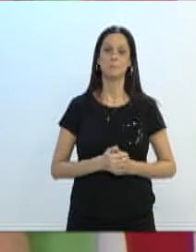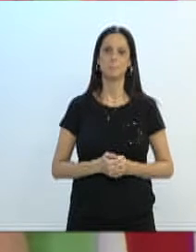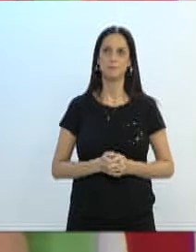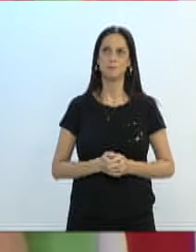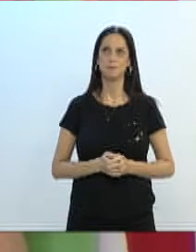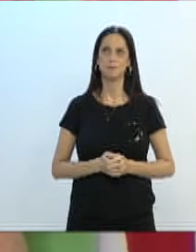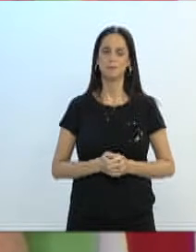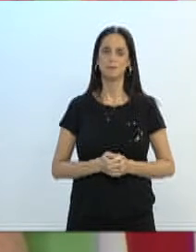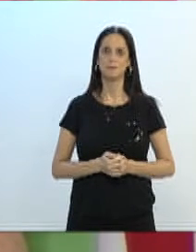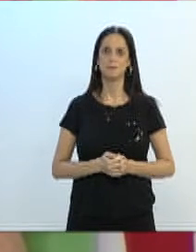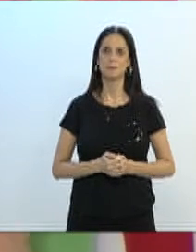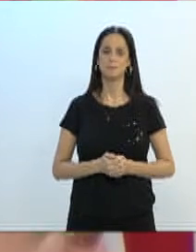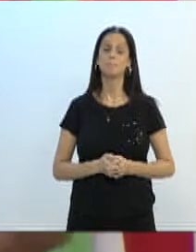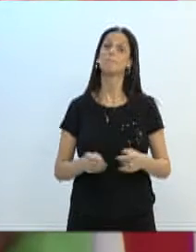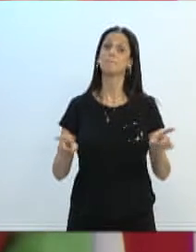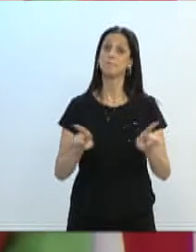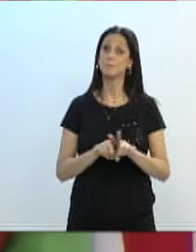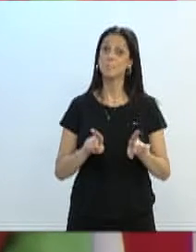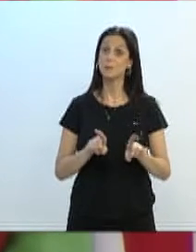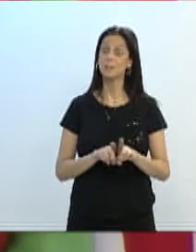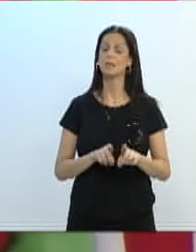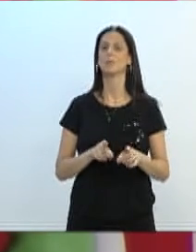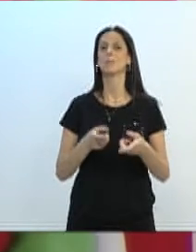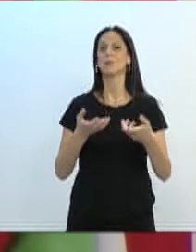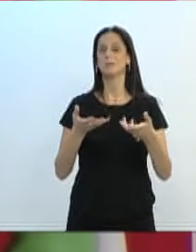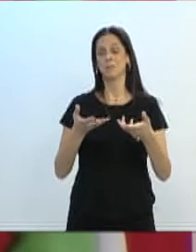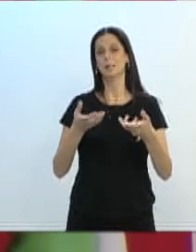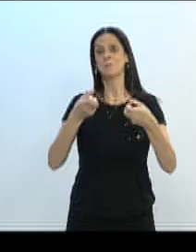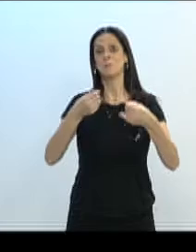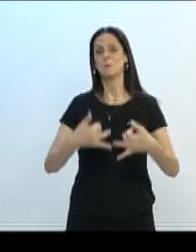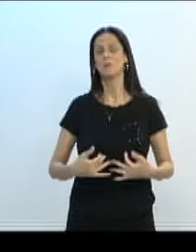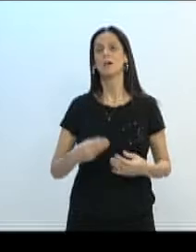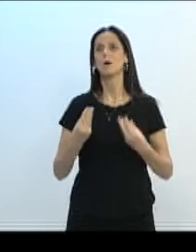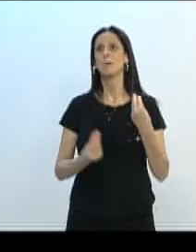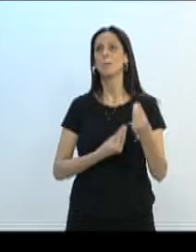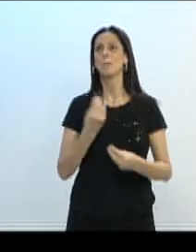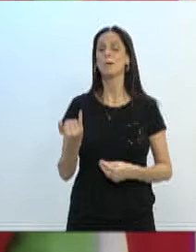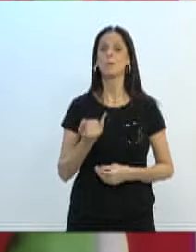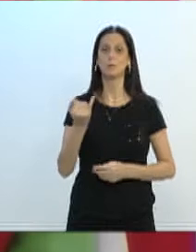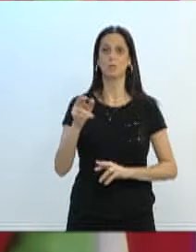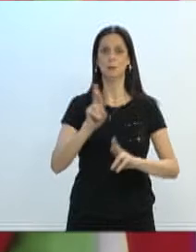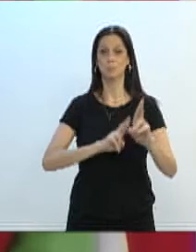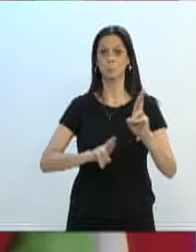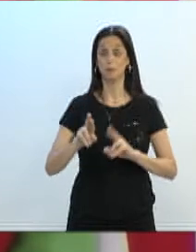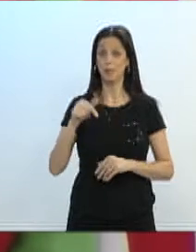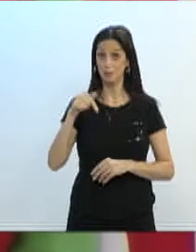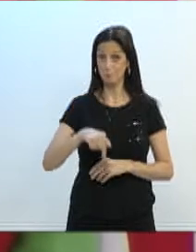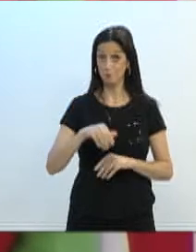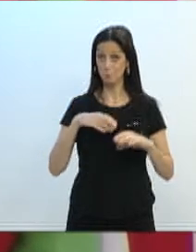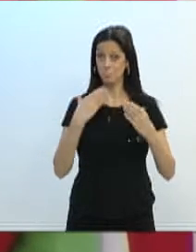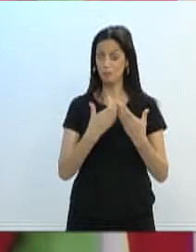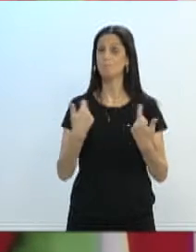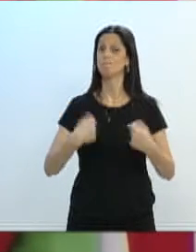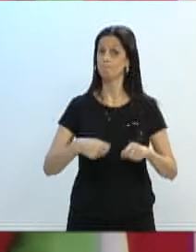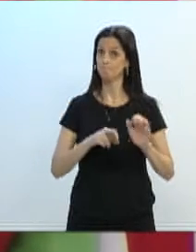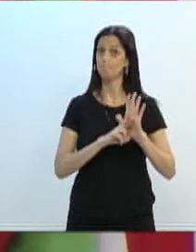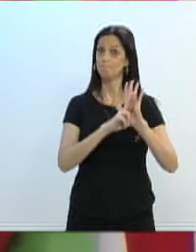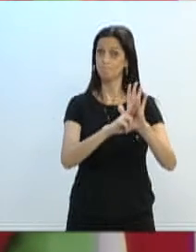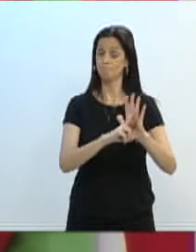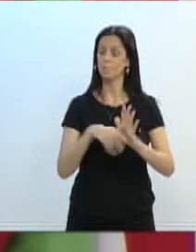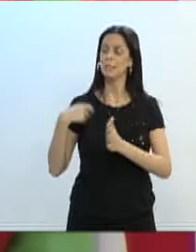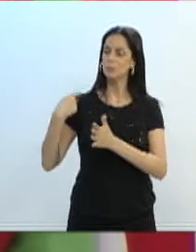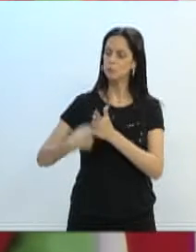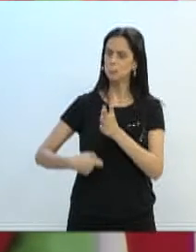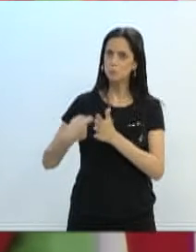de relacionamento, né? Nossa comunidade, ela precisa de representantes, só um pouquinho ali, ela precisa de representantes para justamente lutar pelas